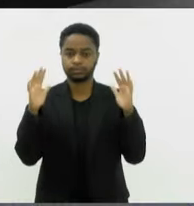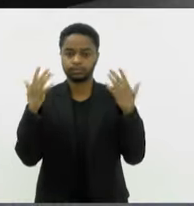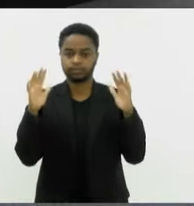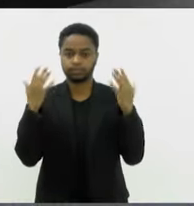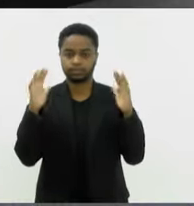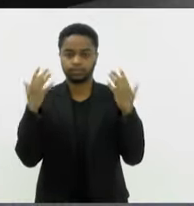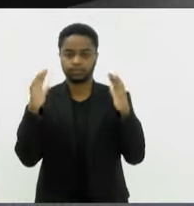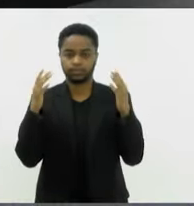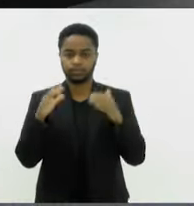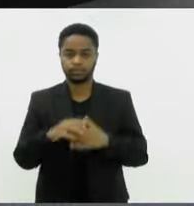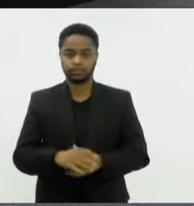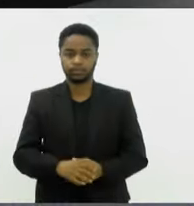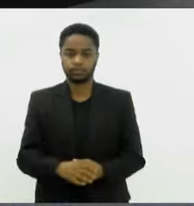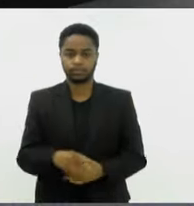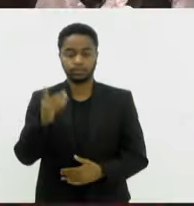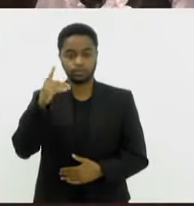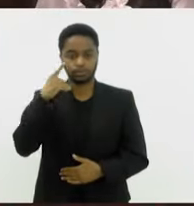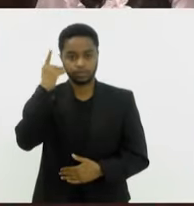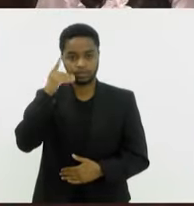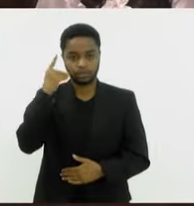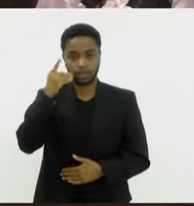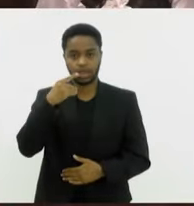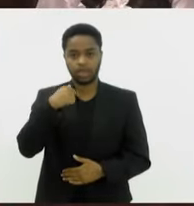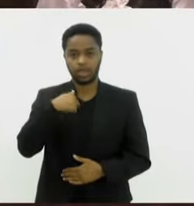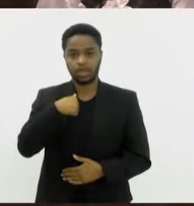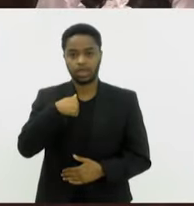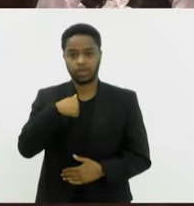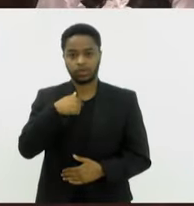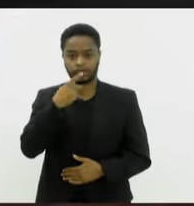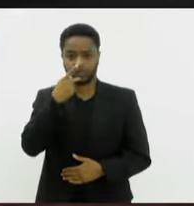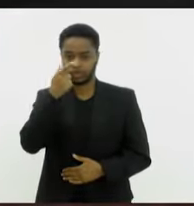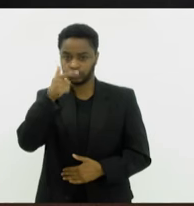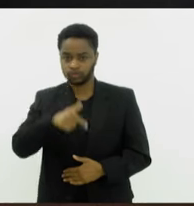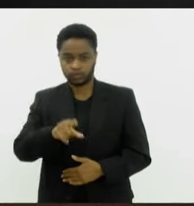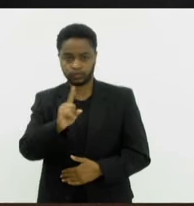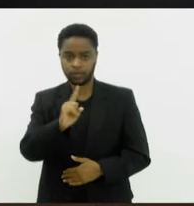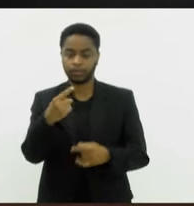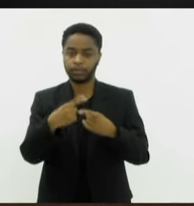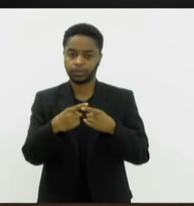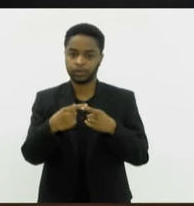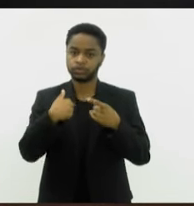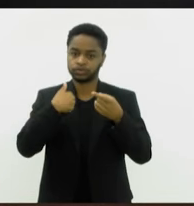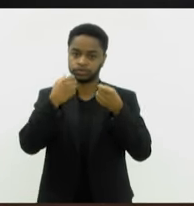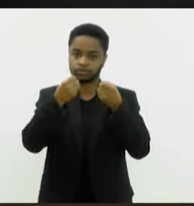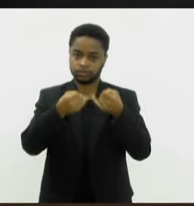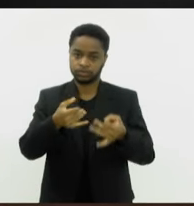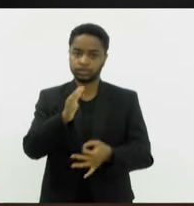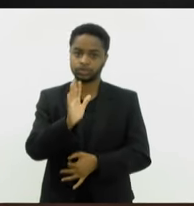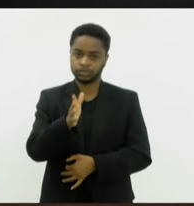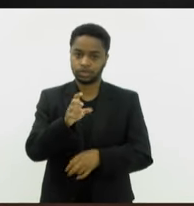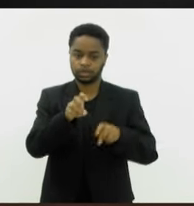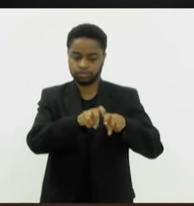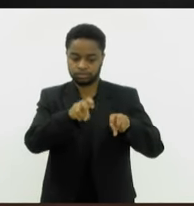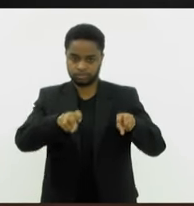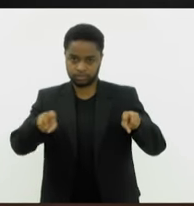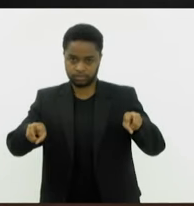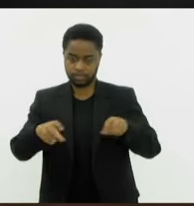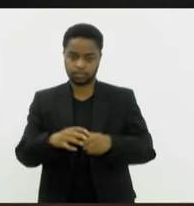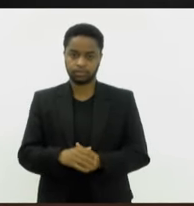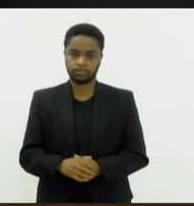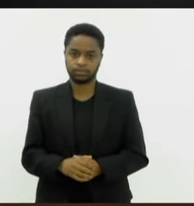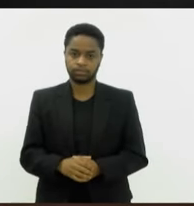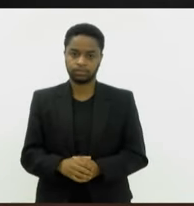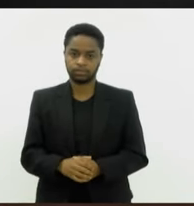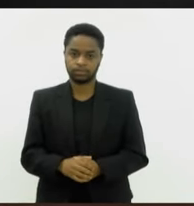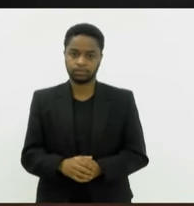Alonso as deputadas eu não vou citar mais porque já coloquei elas aqui as minhas colegas à mesa aí é